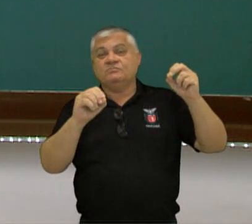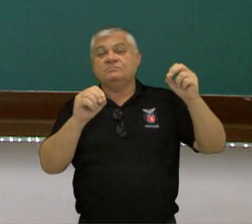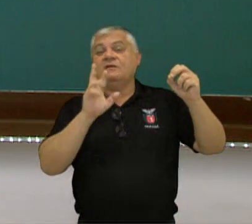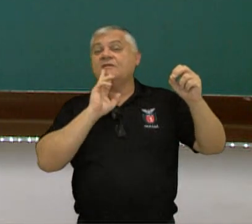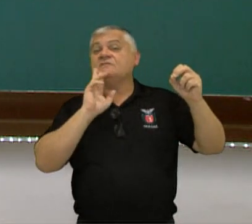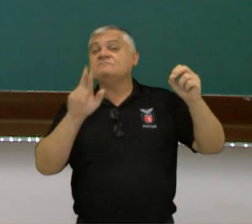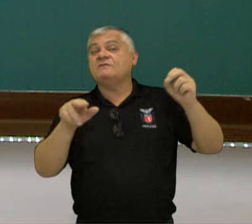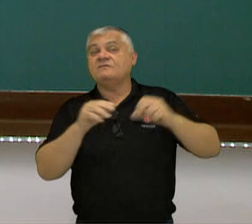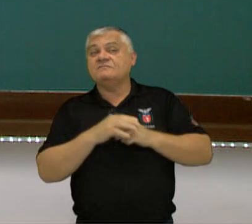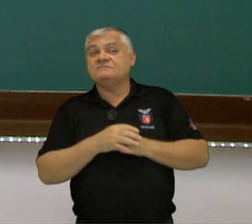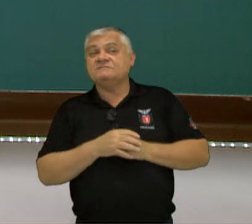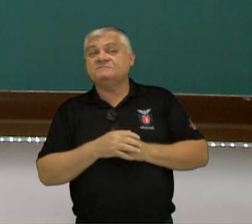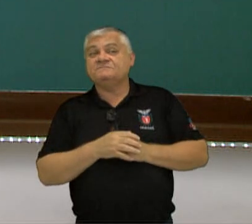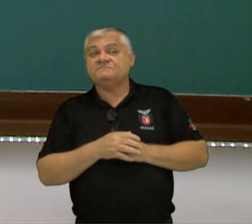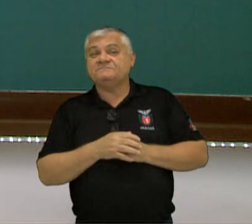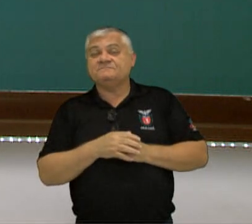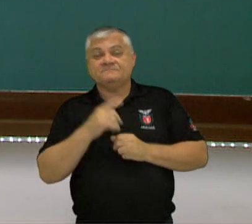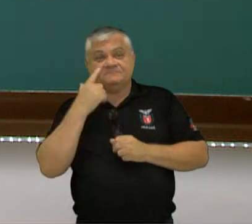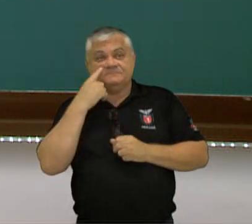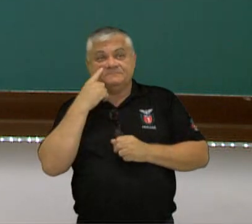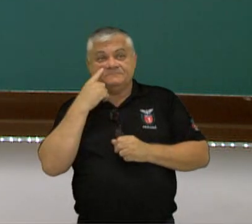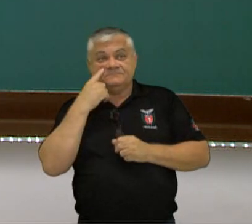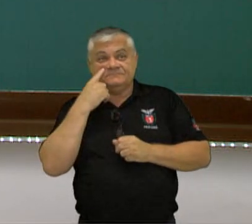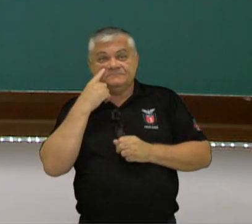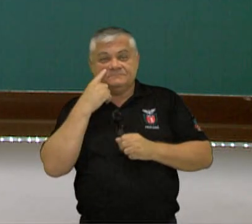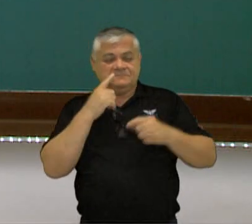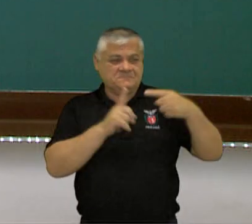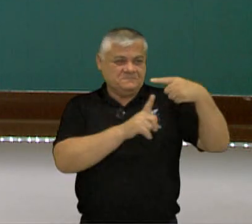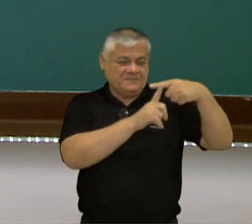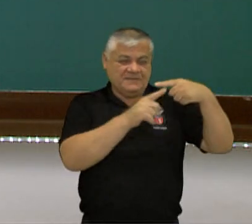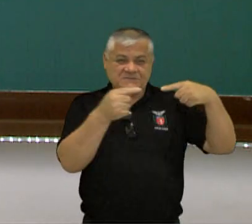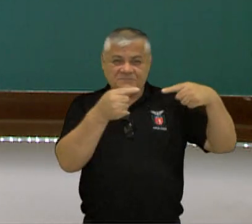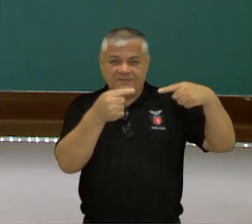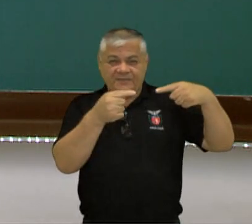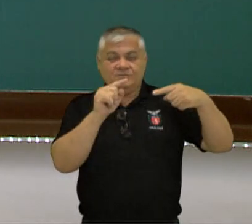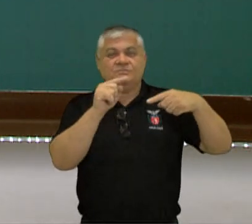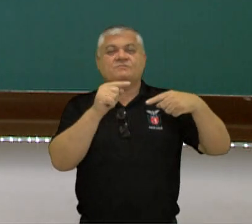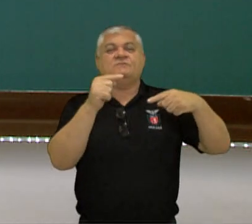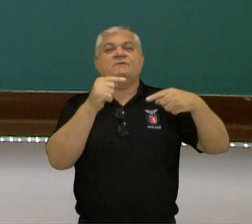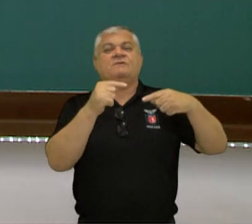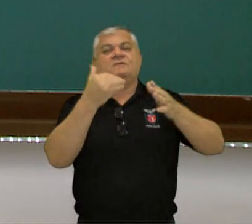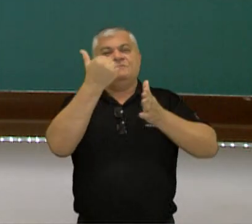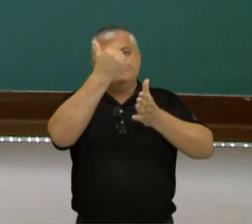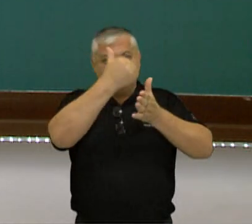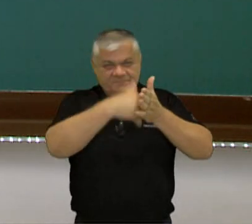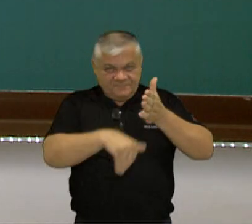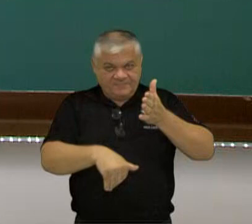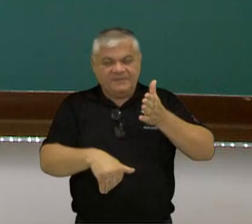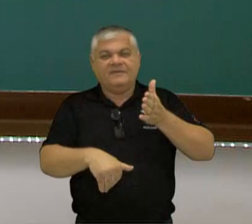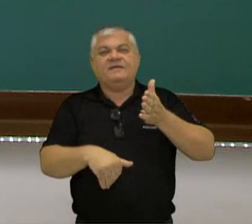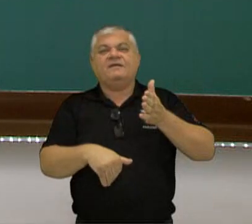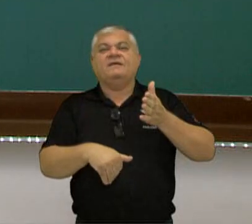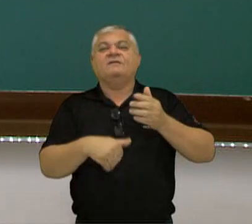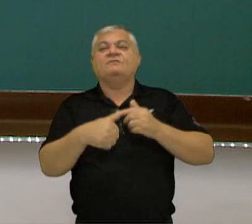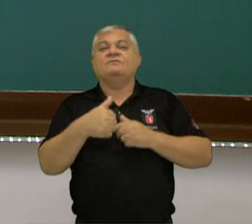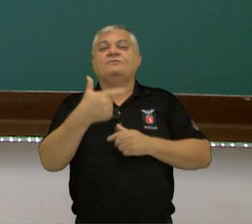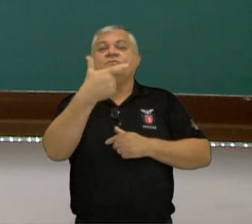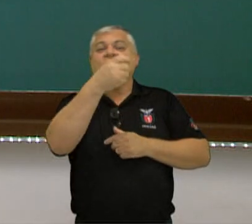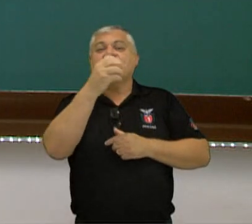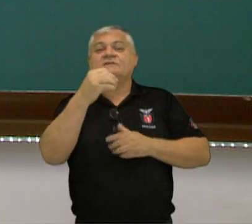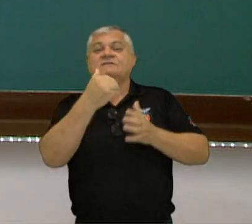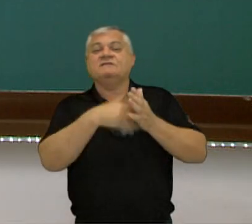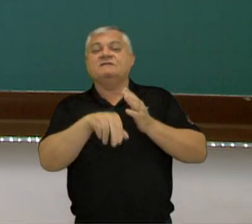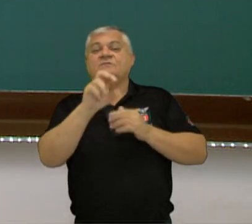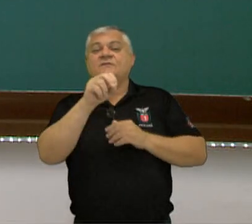200. Números com sinais diferentes, a gente vai diminuir. De 200 eu tiro 50, vai